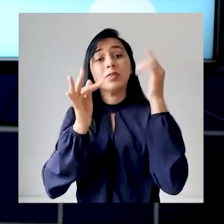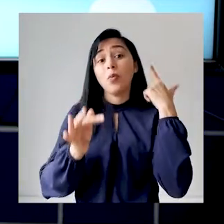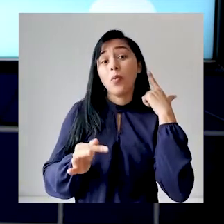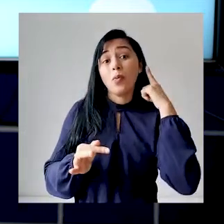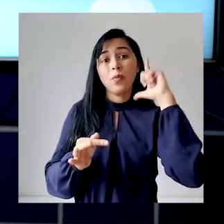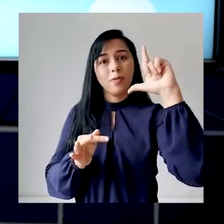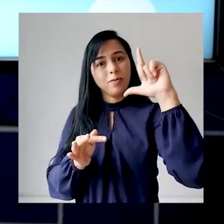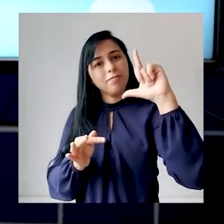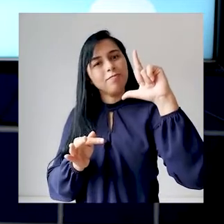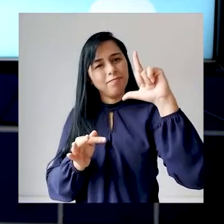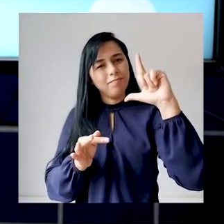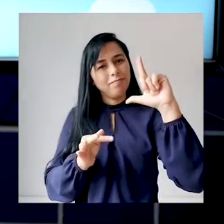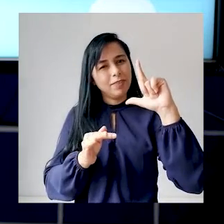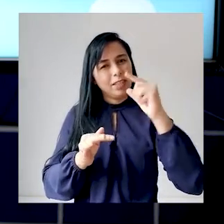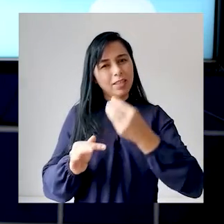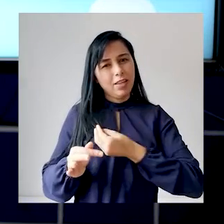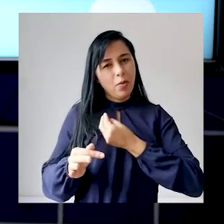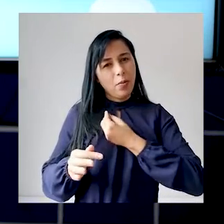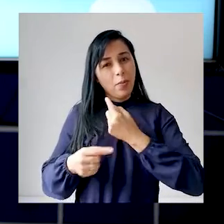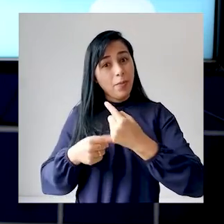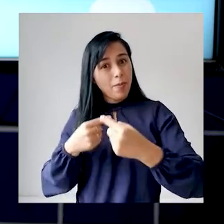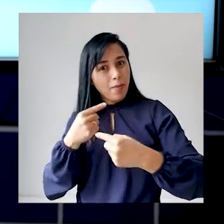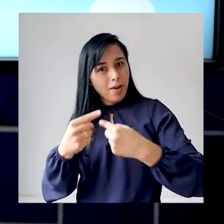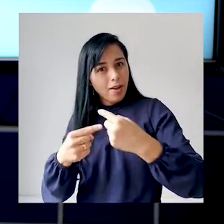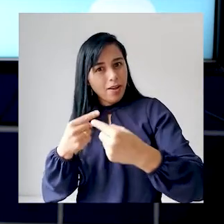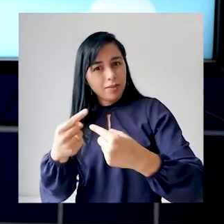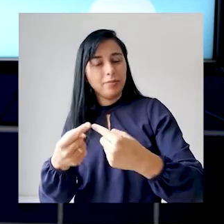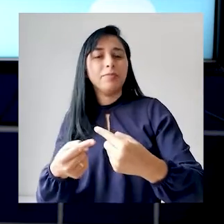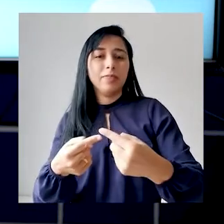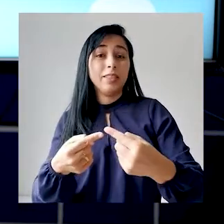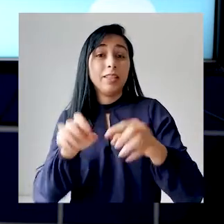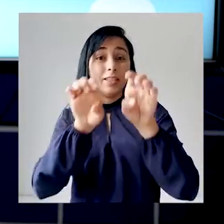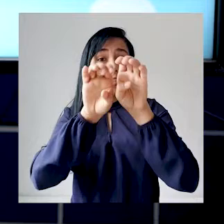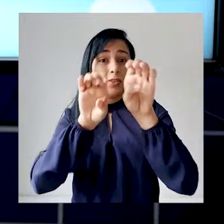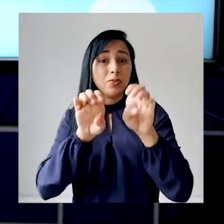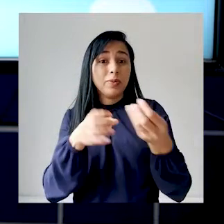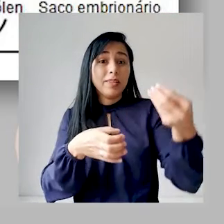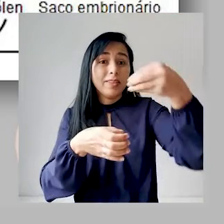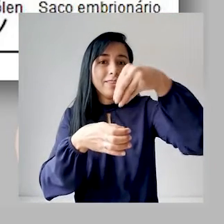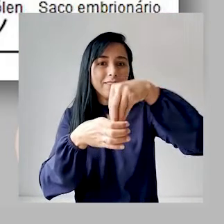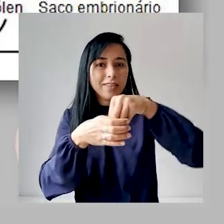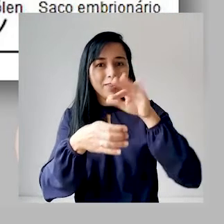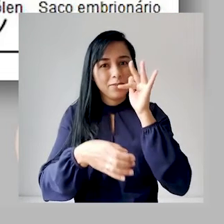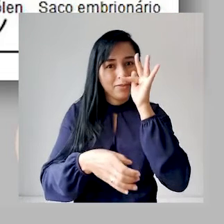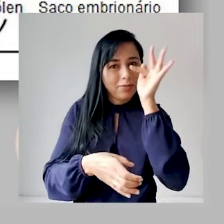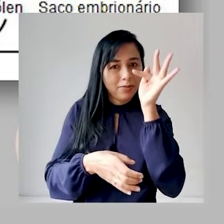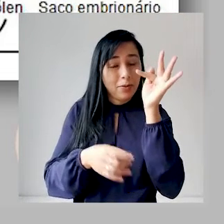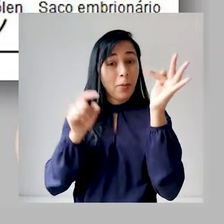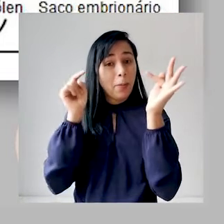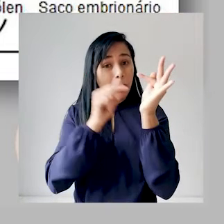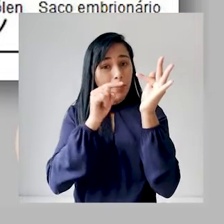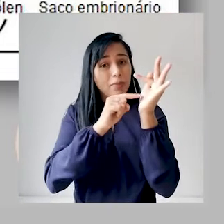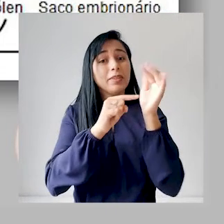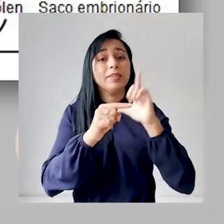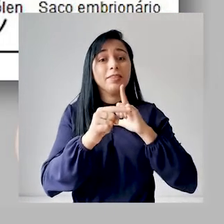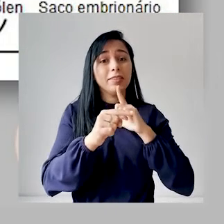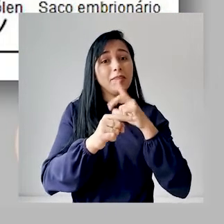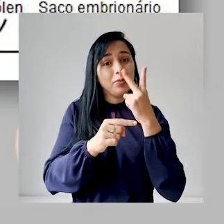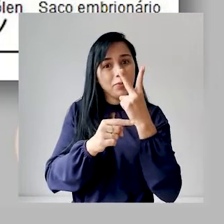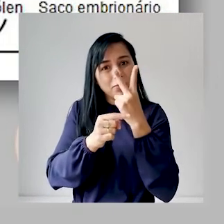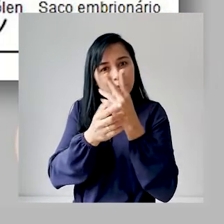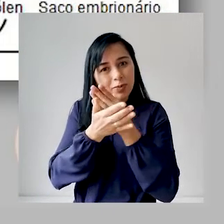partir dessa estrutura. Nós vamos ter na flor duas partes das